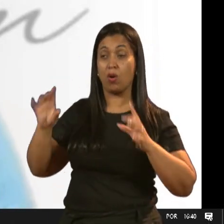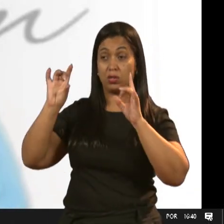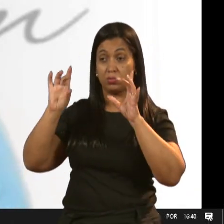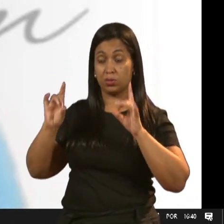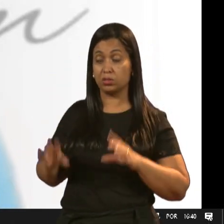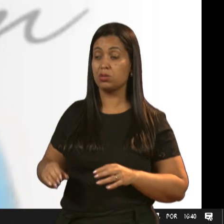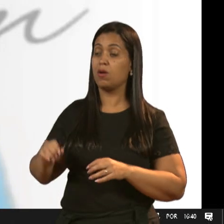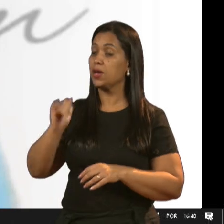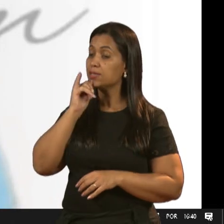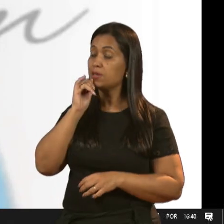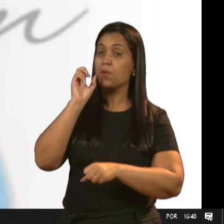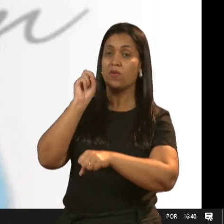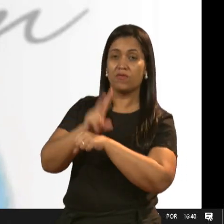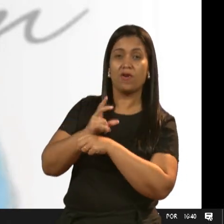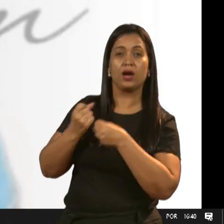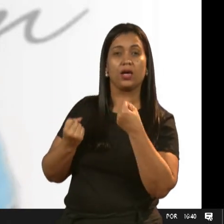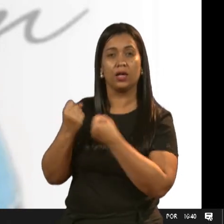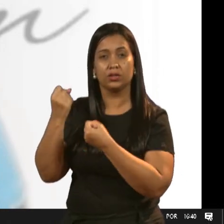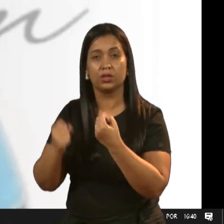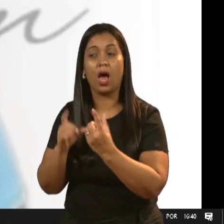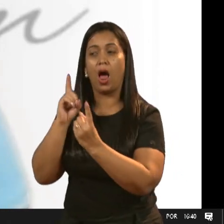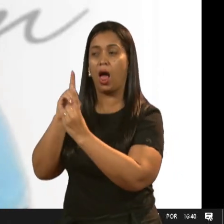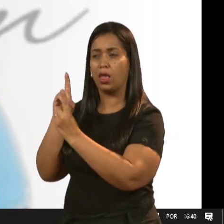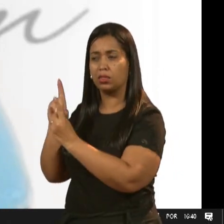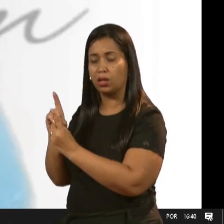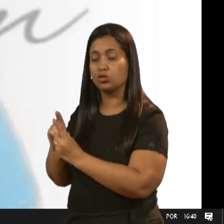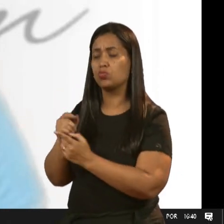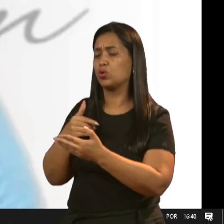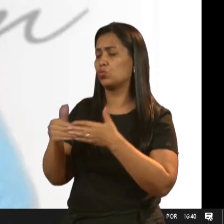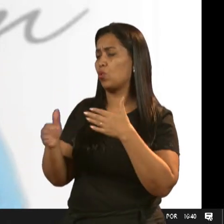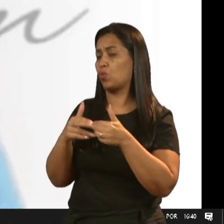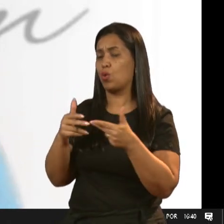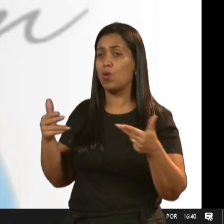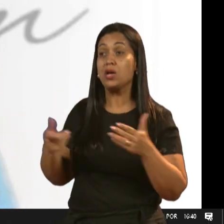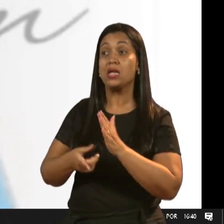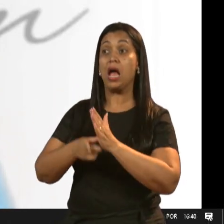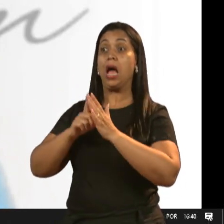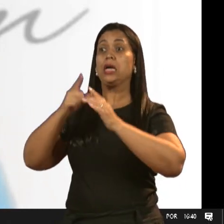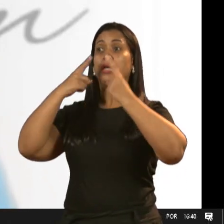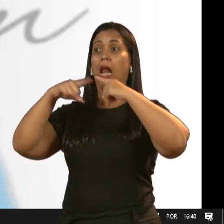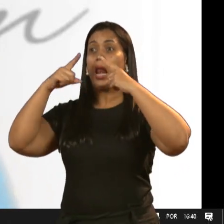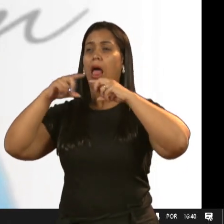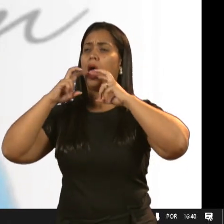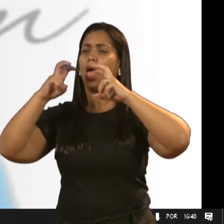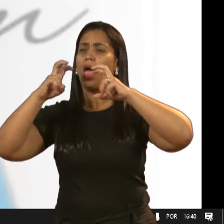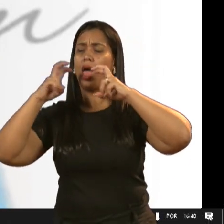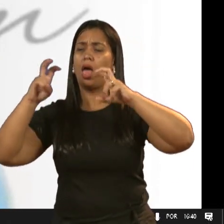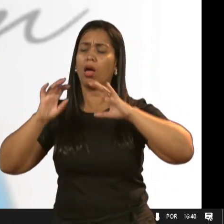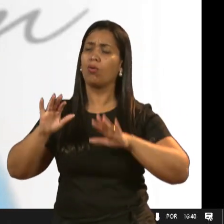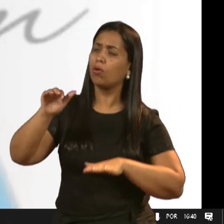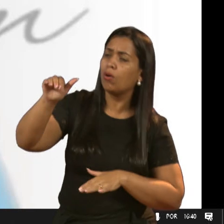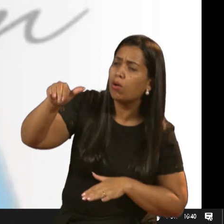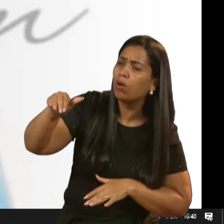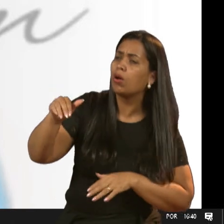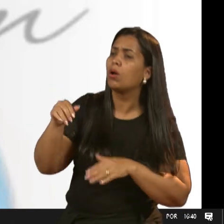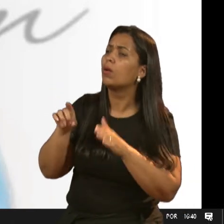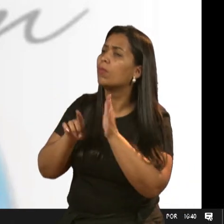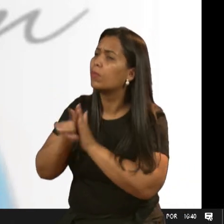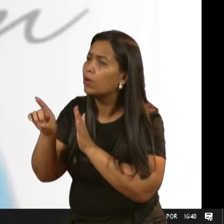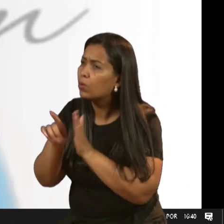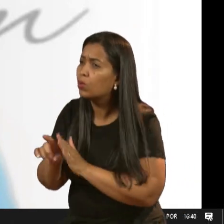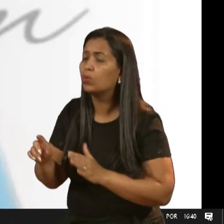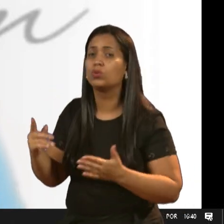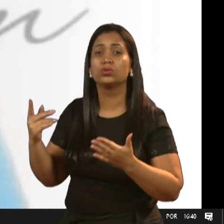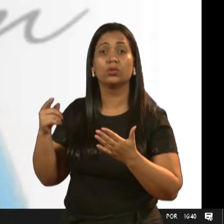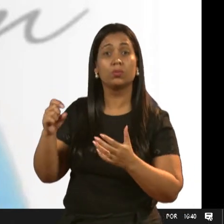de carro, fila de atendimento prioritário ou outro qualquer, antes de reclamar, gritar, aborde, pergunte. De repente,